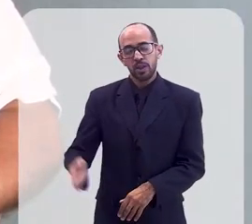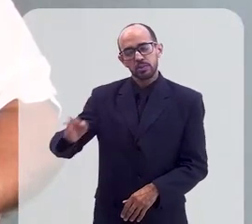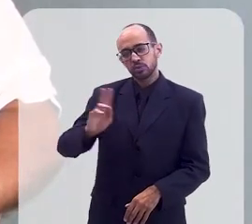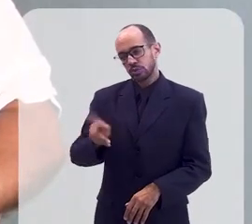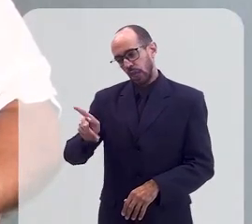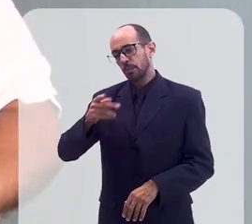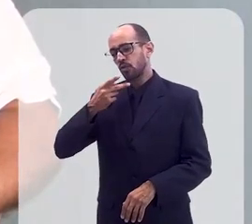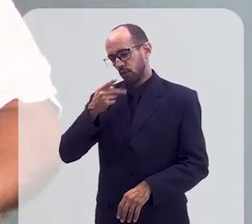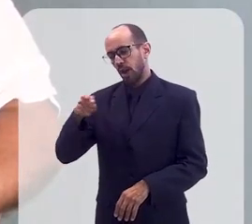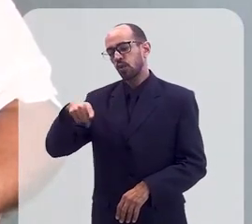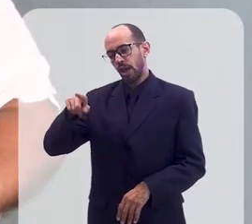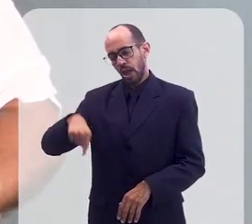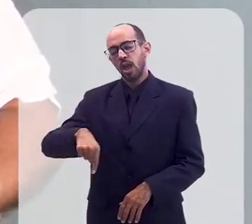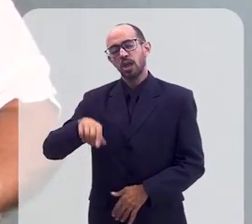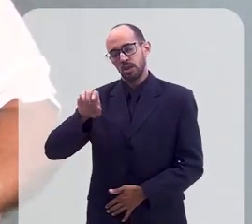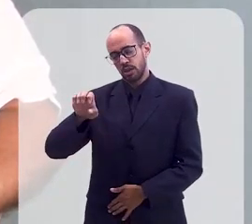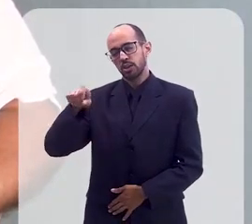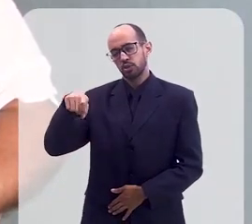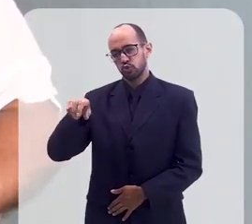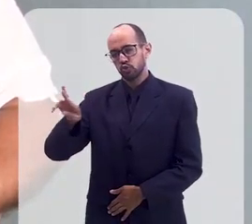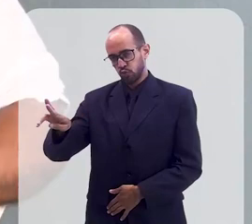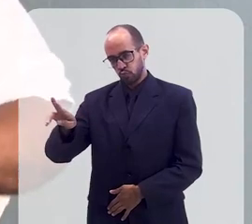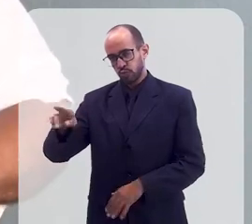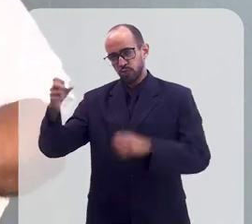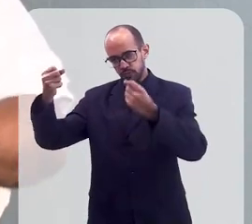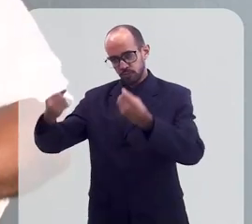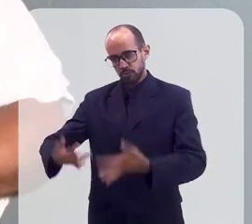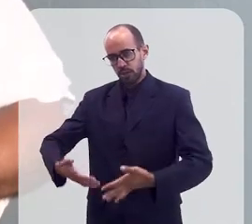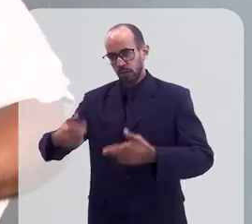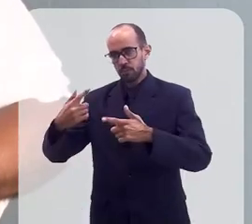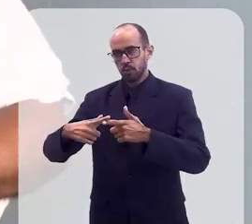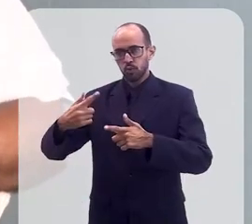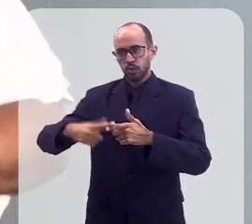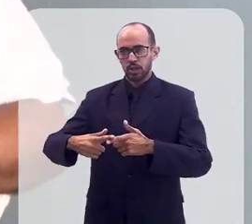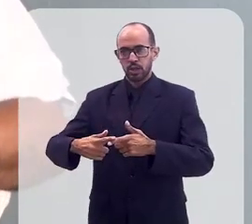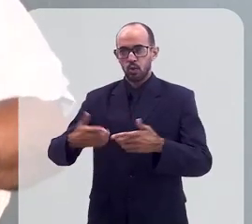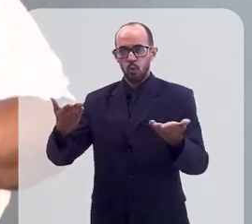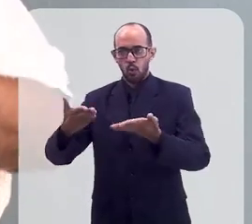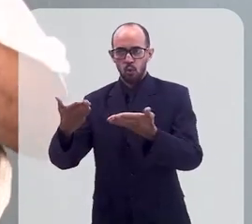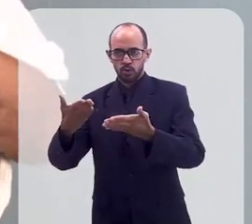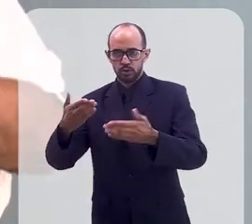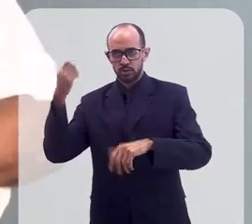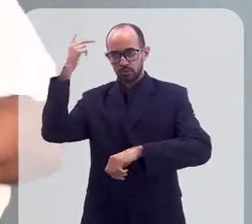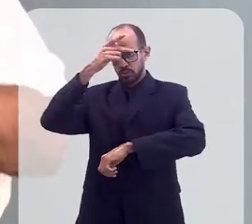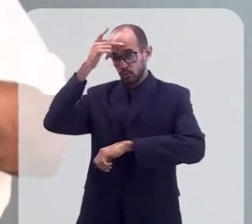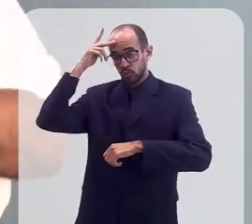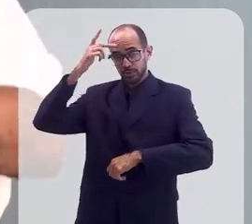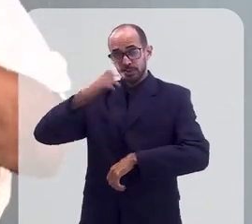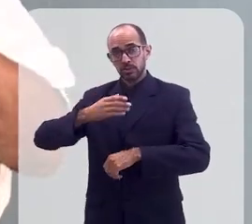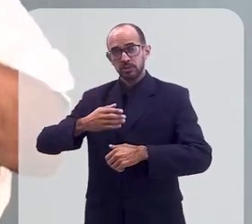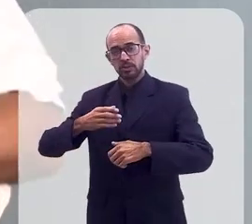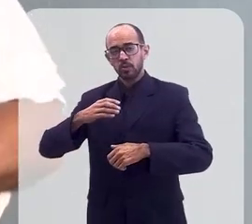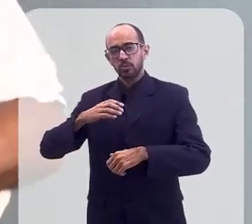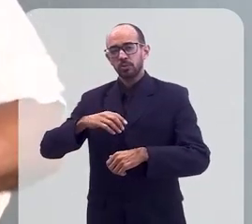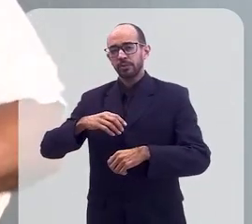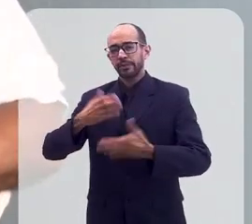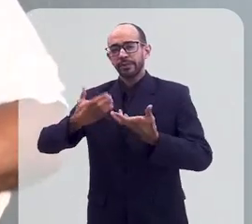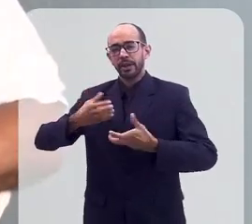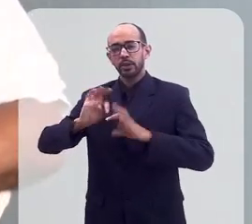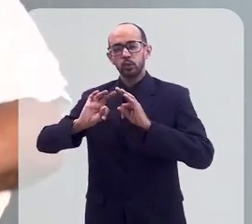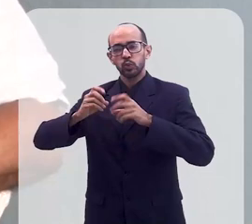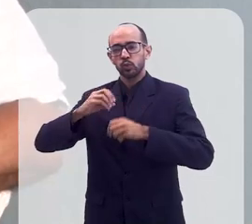Exu. Agora eu vou explicar o porquê. Hoje o mundo está muito imediato, as pessoas são